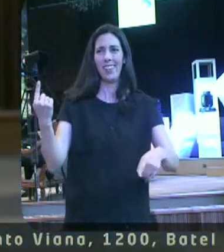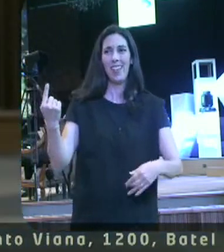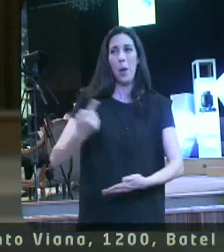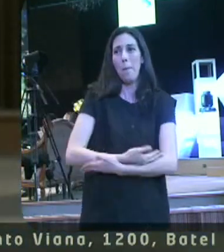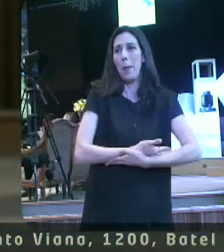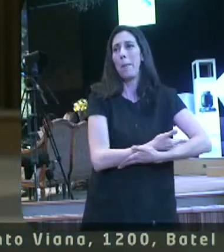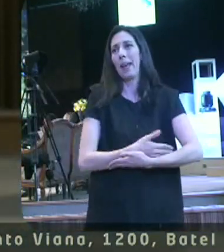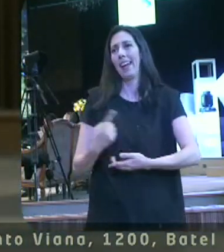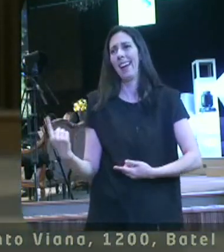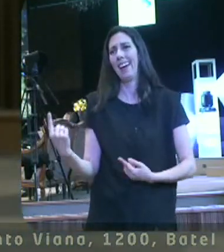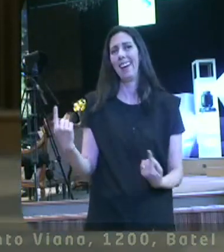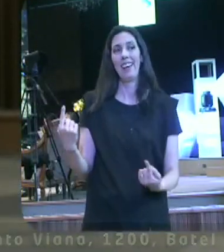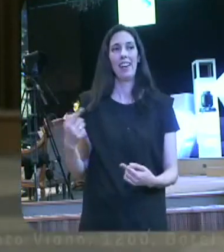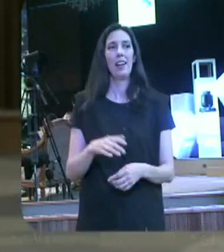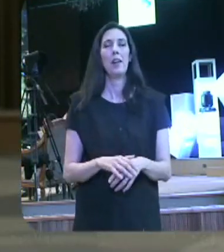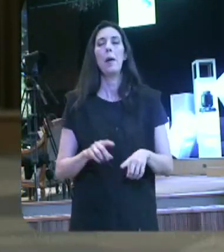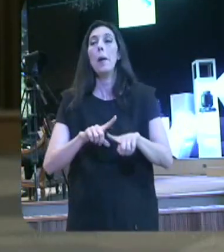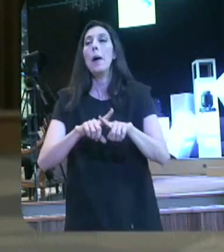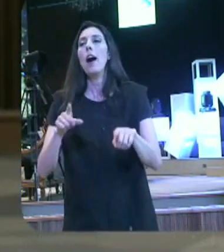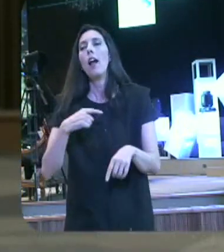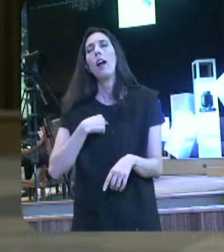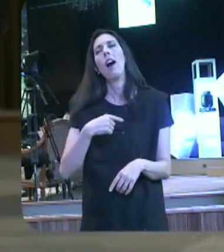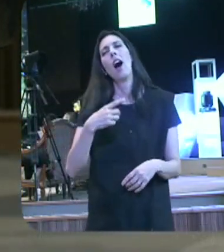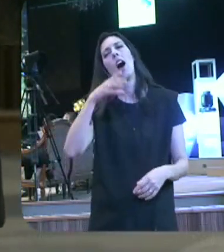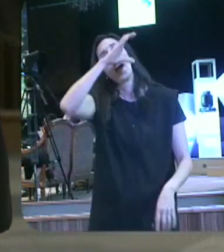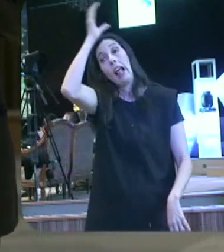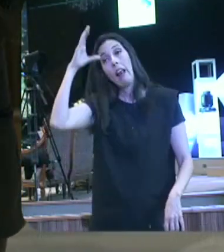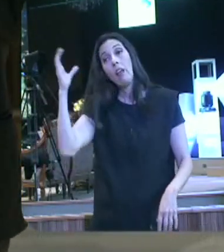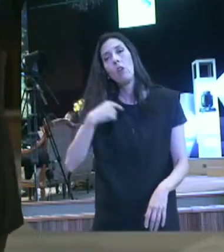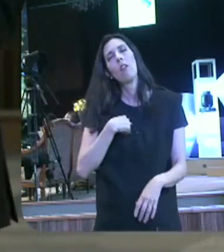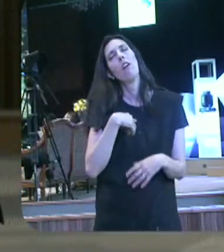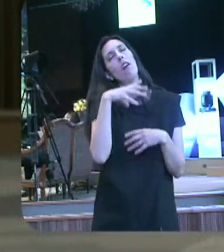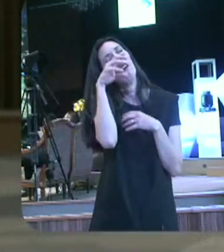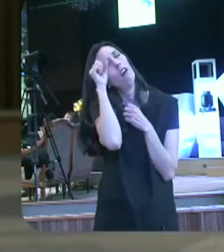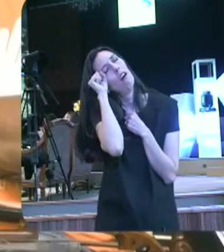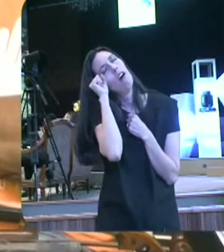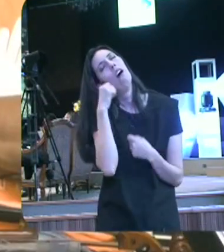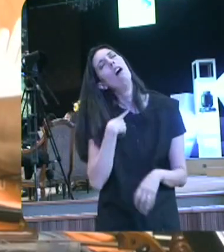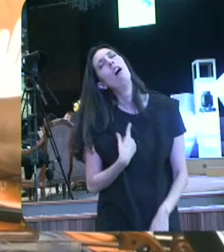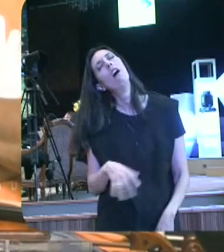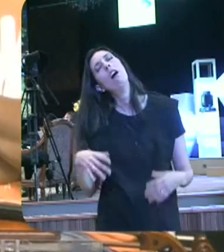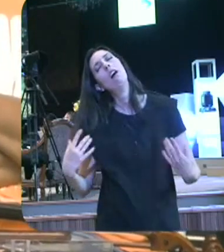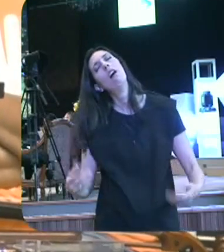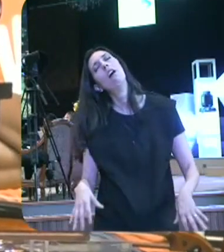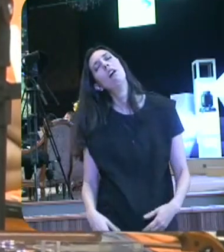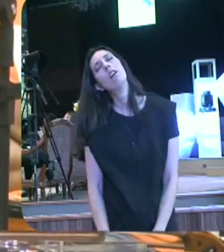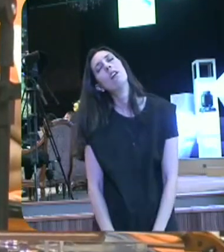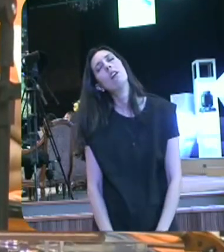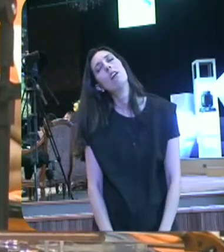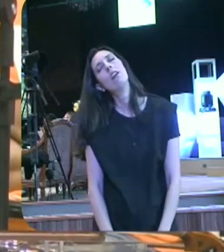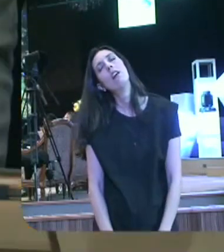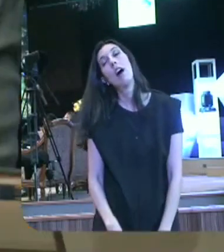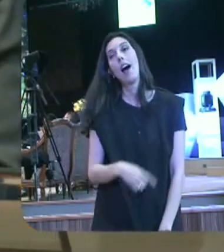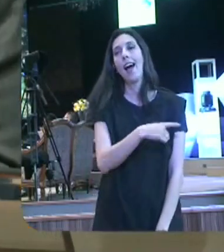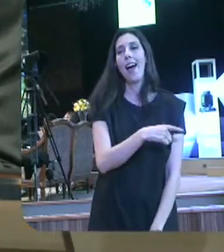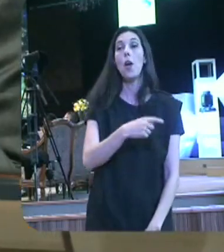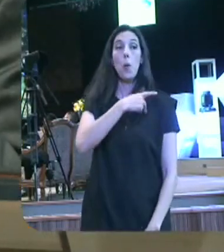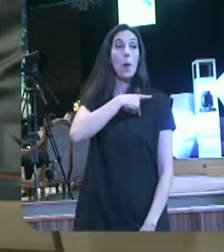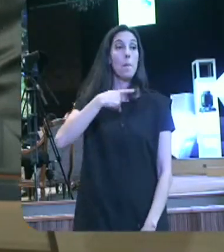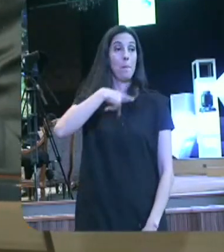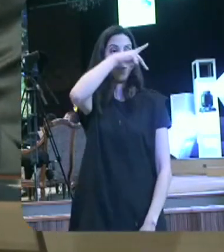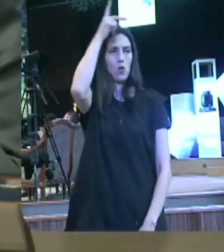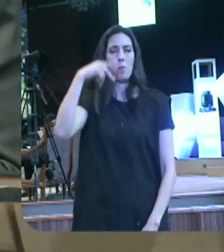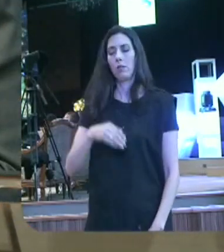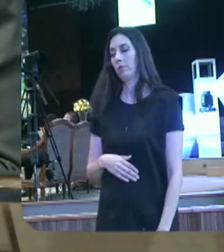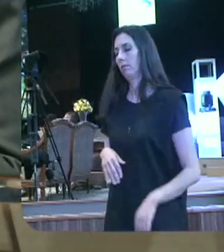resmungasse, não era nem chorar, era resmungar, ela pulava da cama. Eu ficava com uma raiva danada. Eu falei assim: eu chacoalho essa